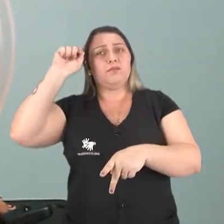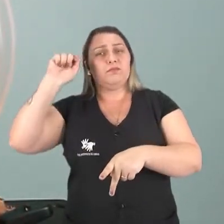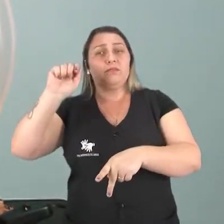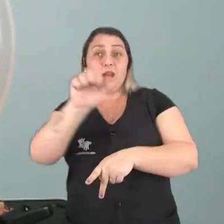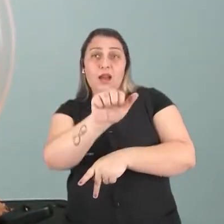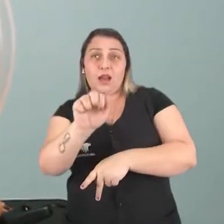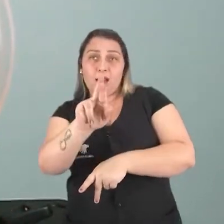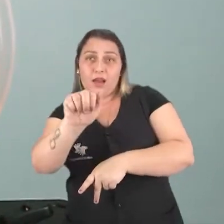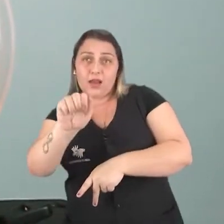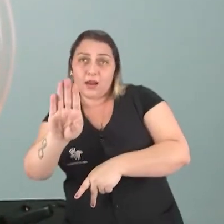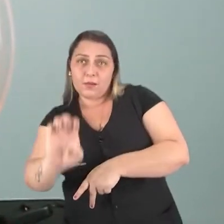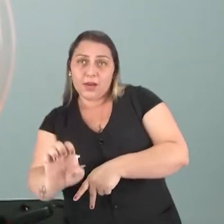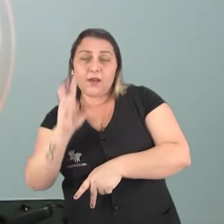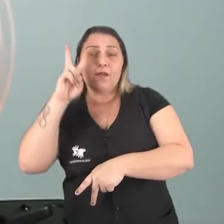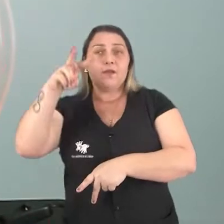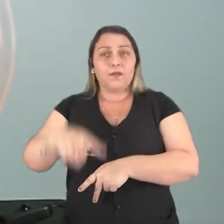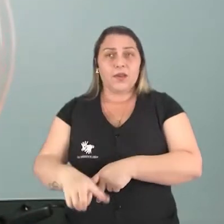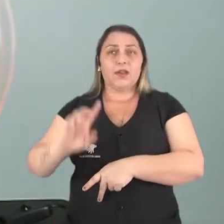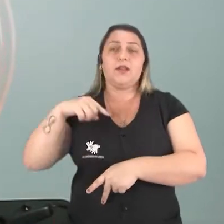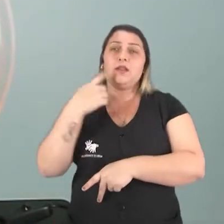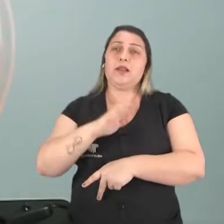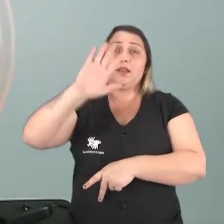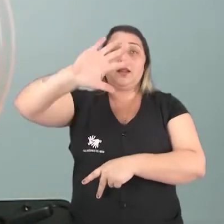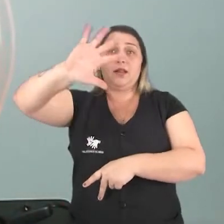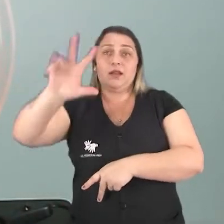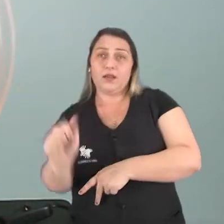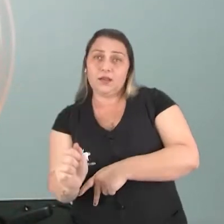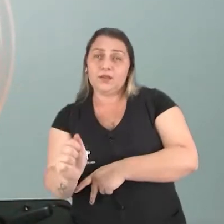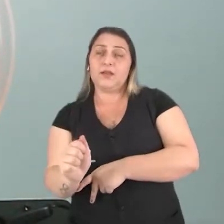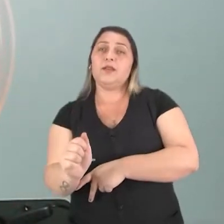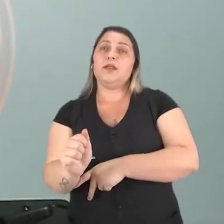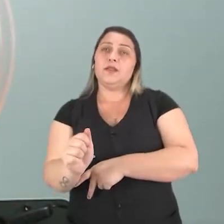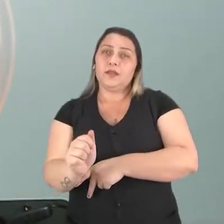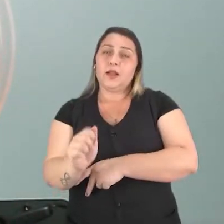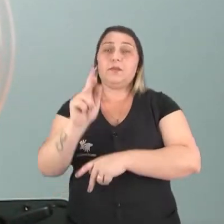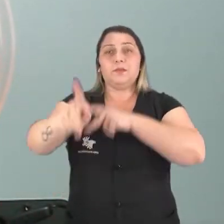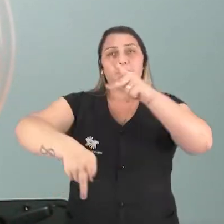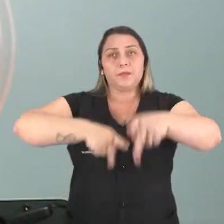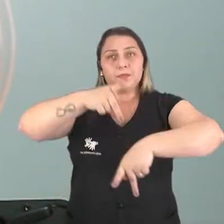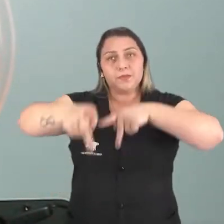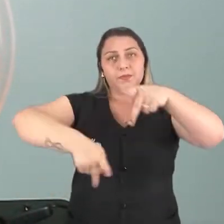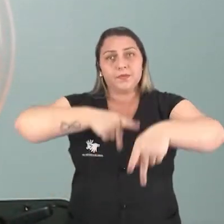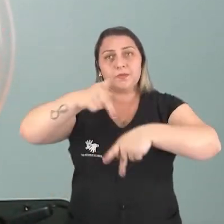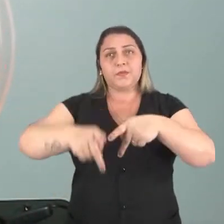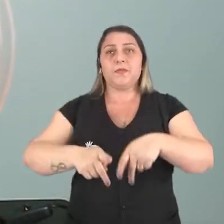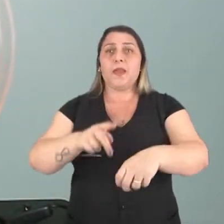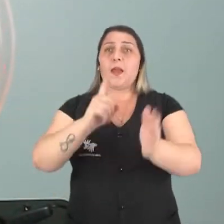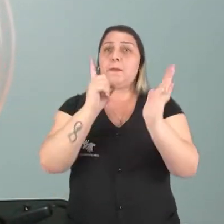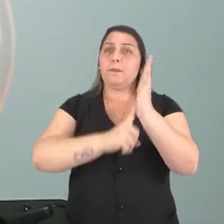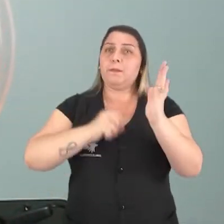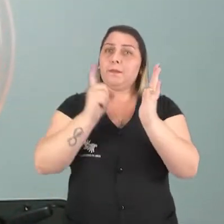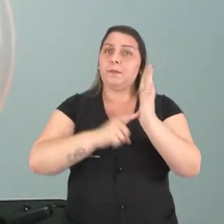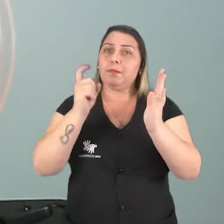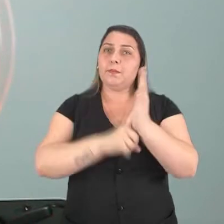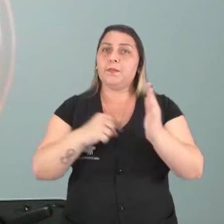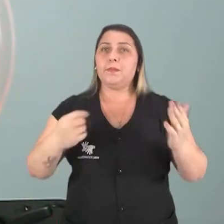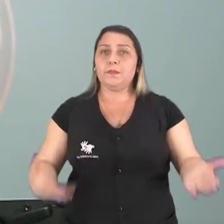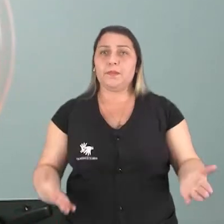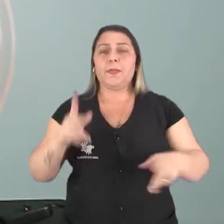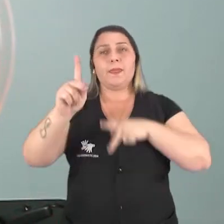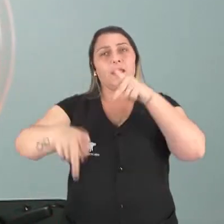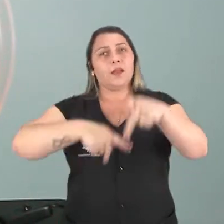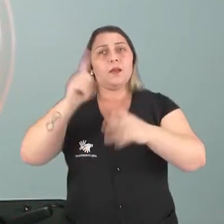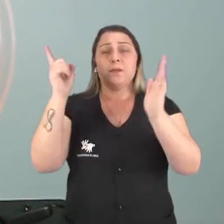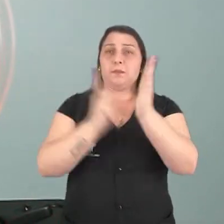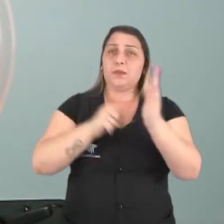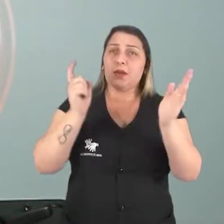Então, veja que nessa África aqui, a população ela é branca. É uma